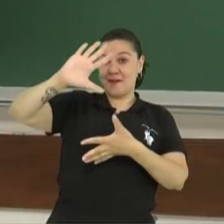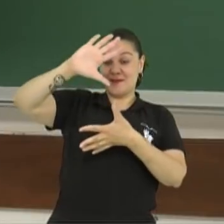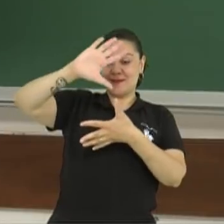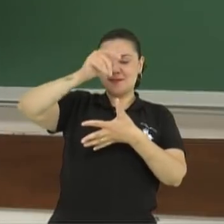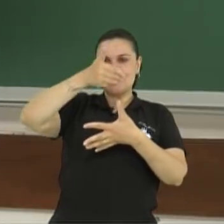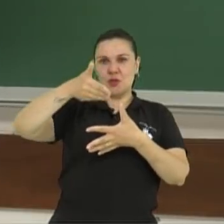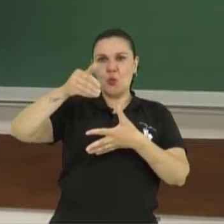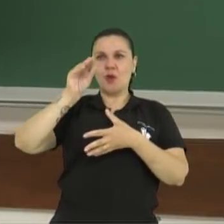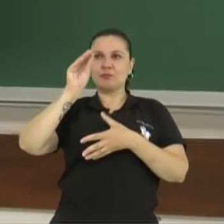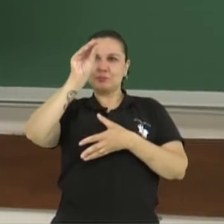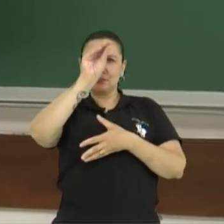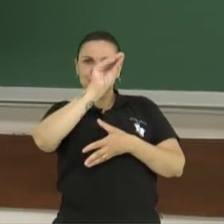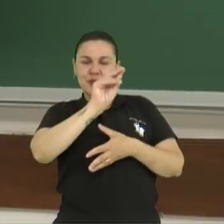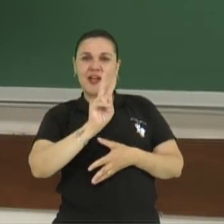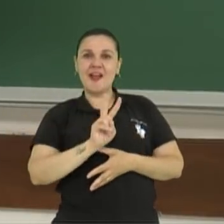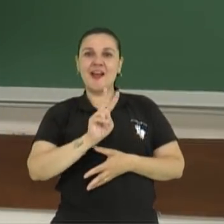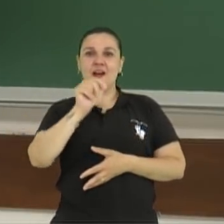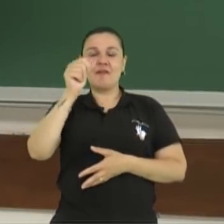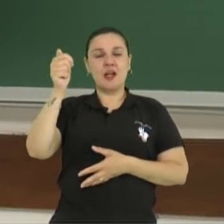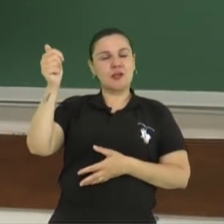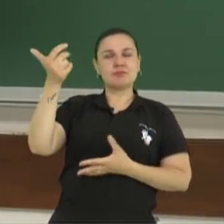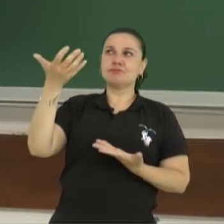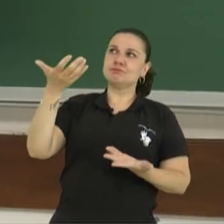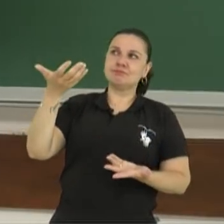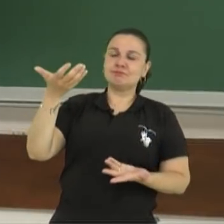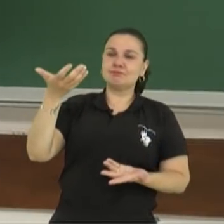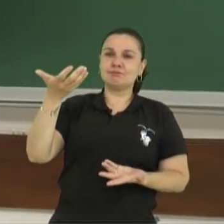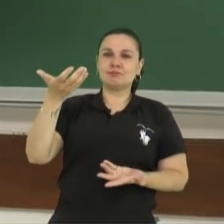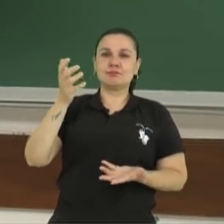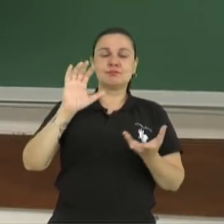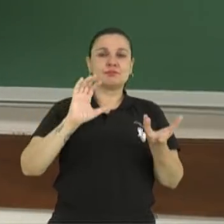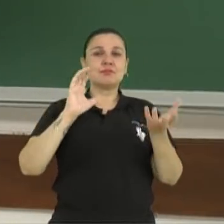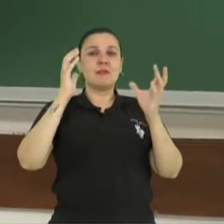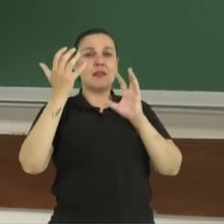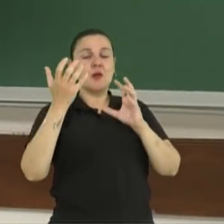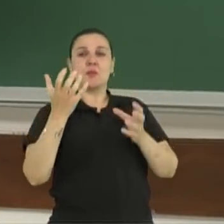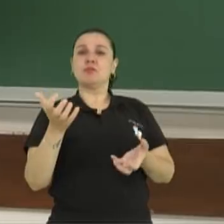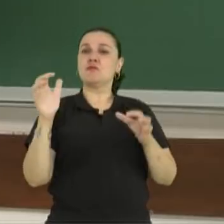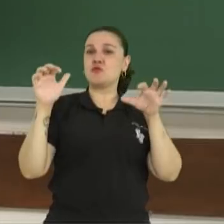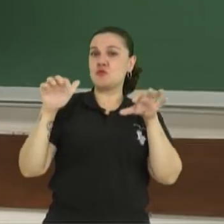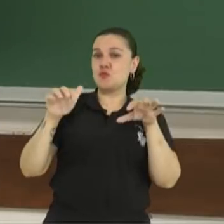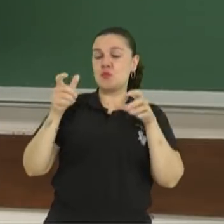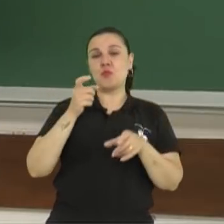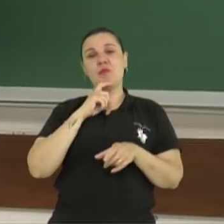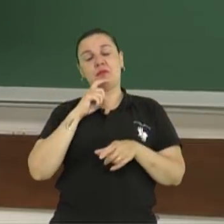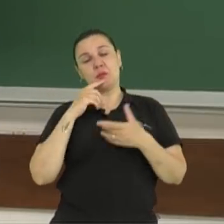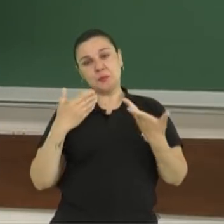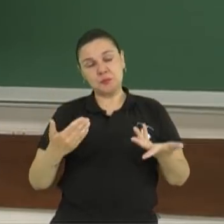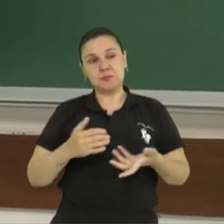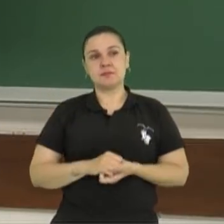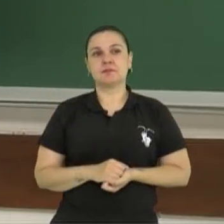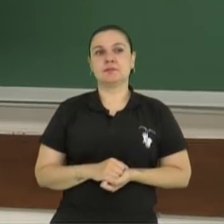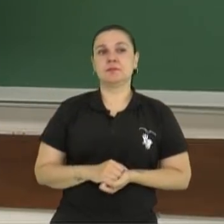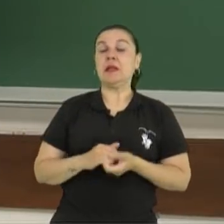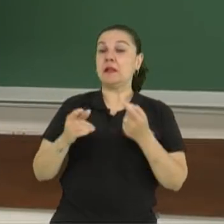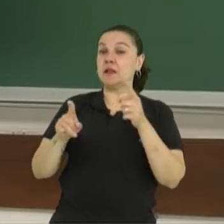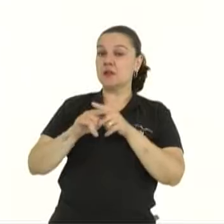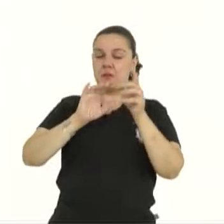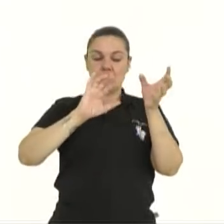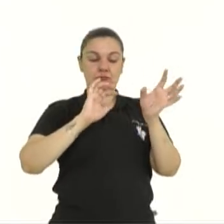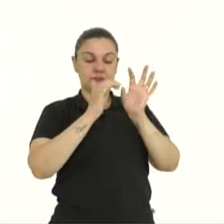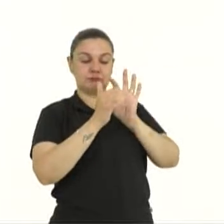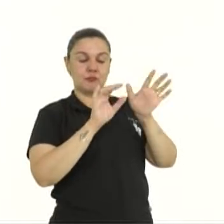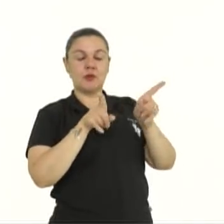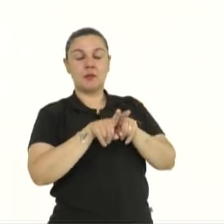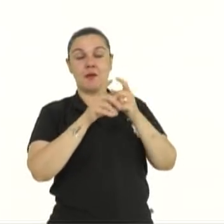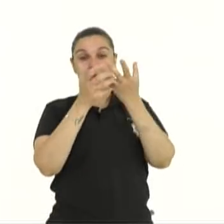as regiões que vão ter certo, né, tempo no dia seguinte, como que vai ser. Manejo florestal e